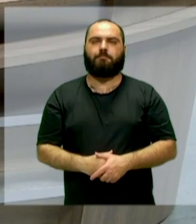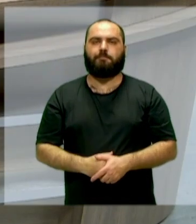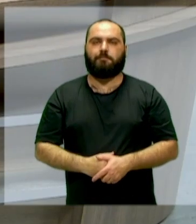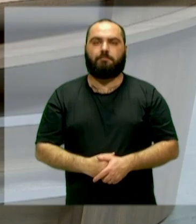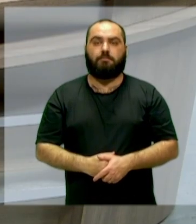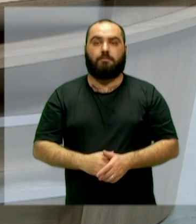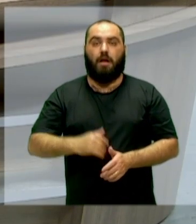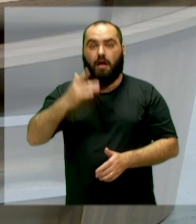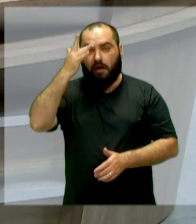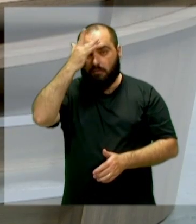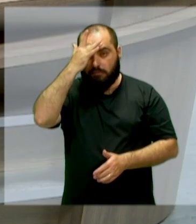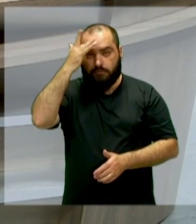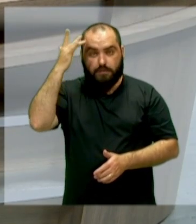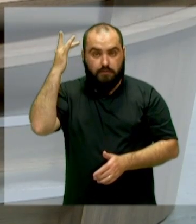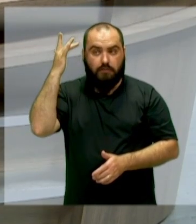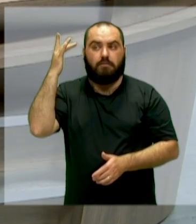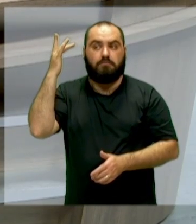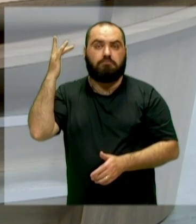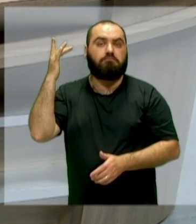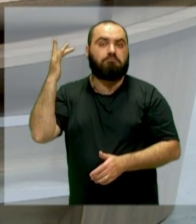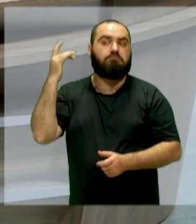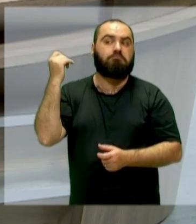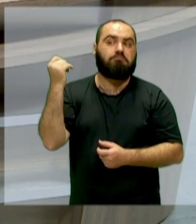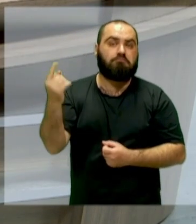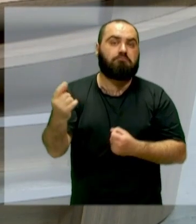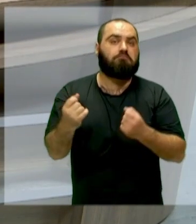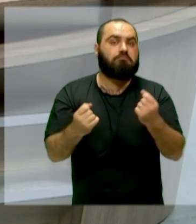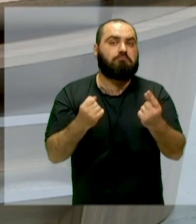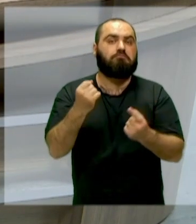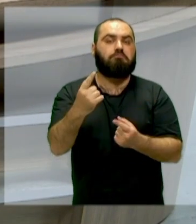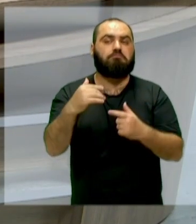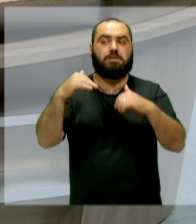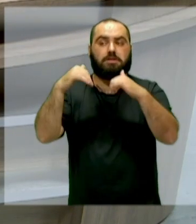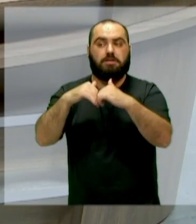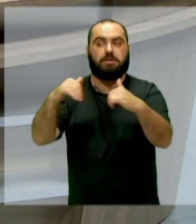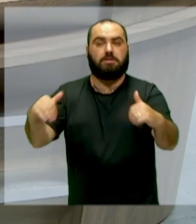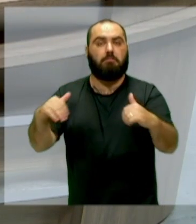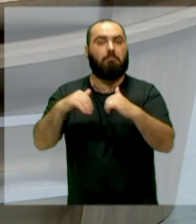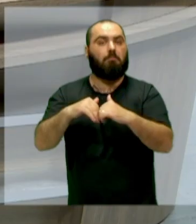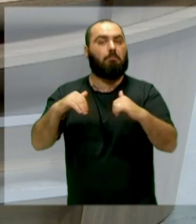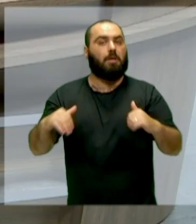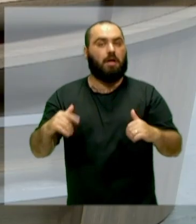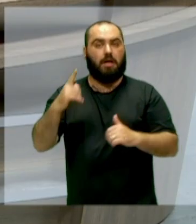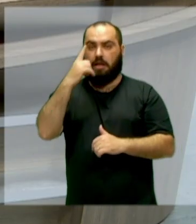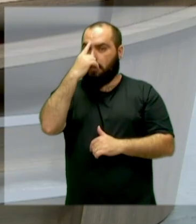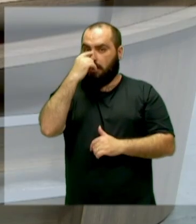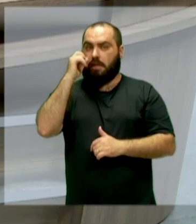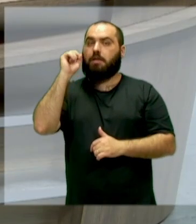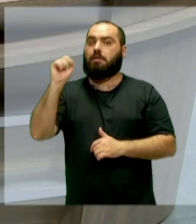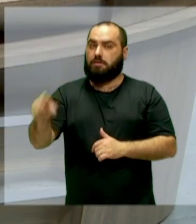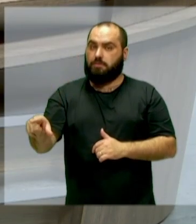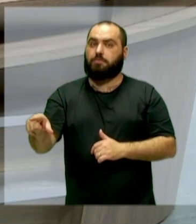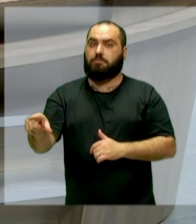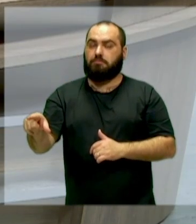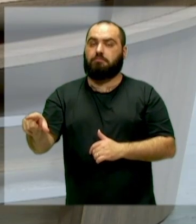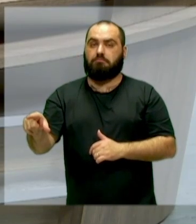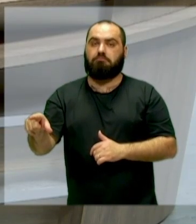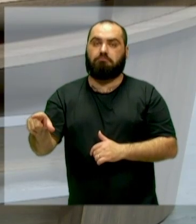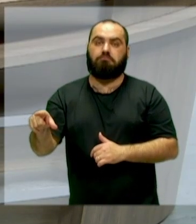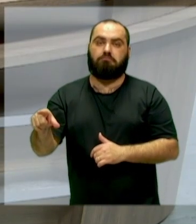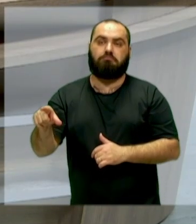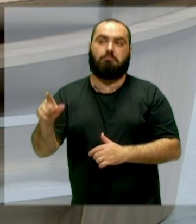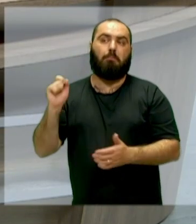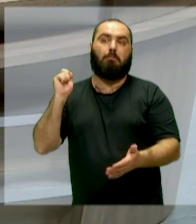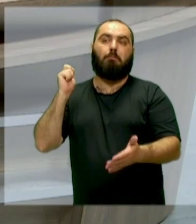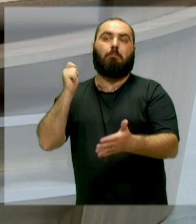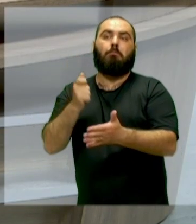pessoas até faziam algumas alguma separação do lixo para poder eh receber essa